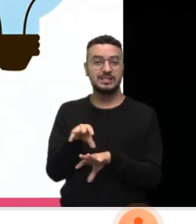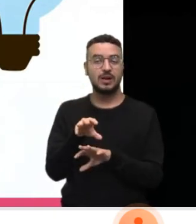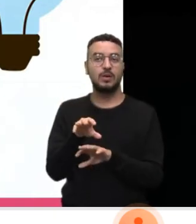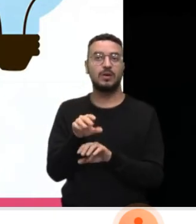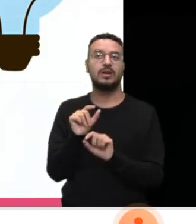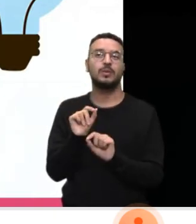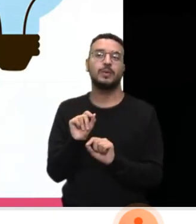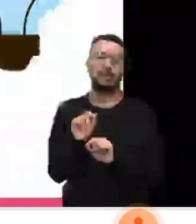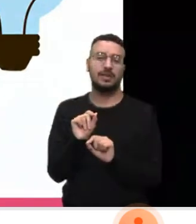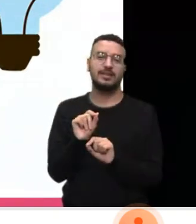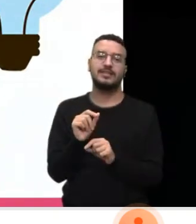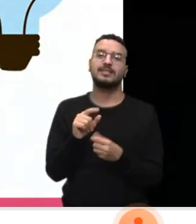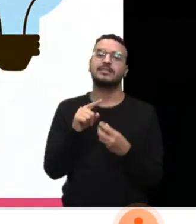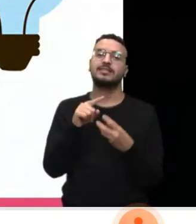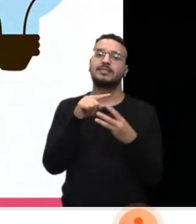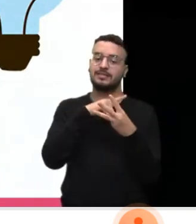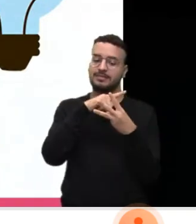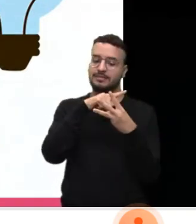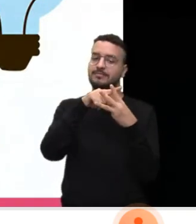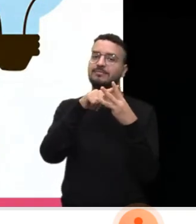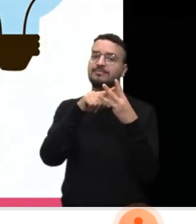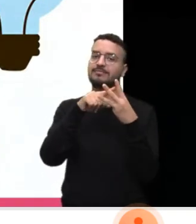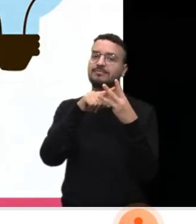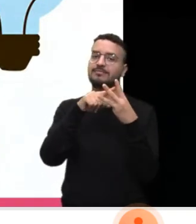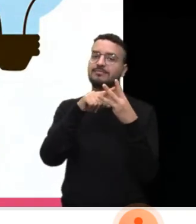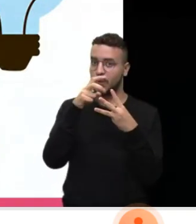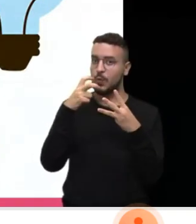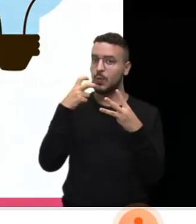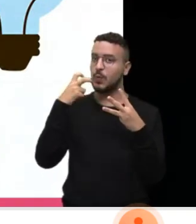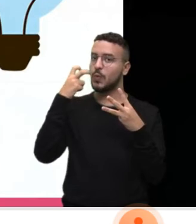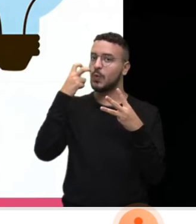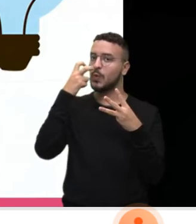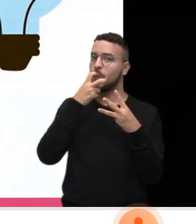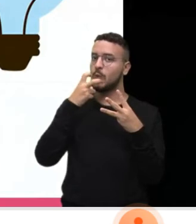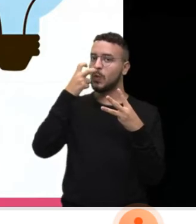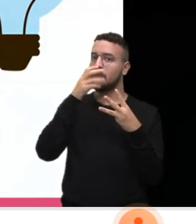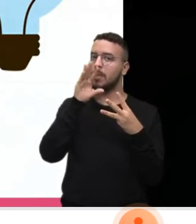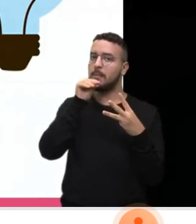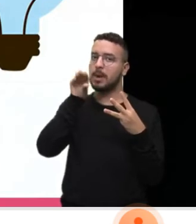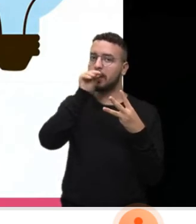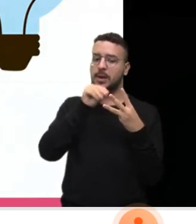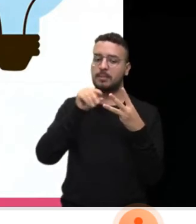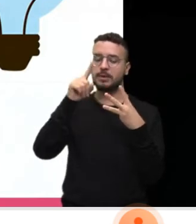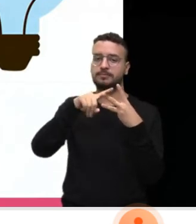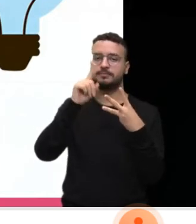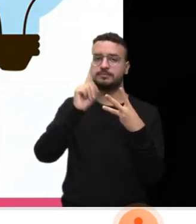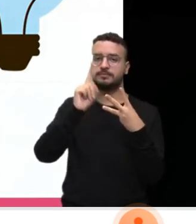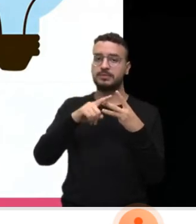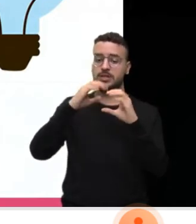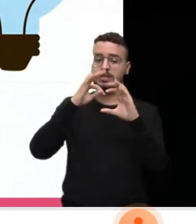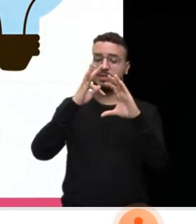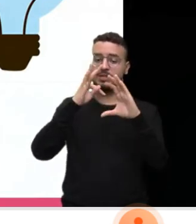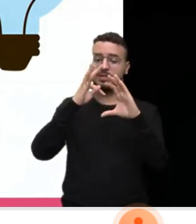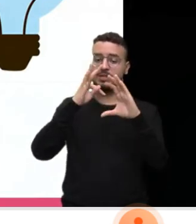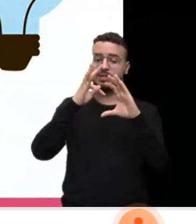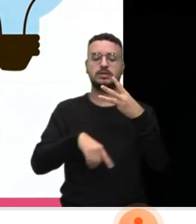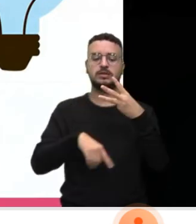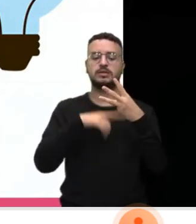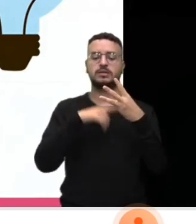das três principais abordagens, o oralismo, a comunicação total e o bilinguismo,